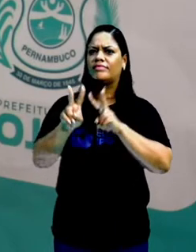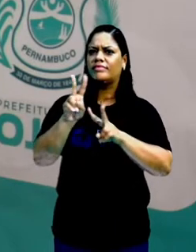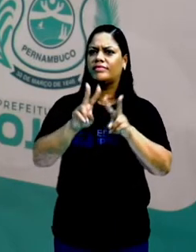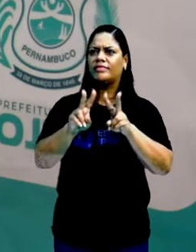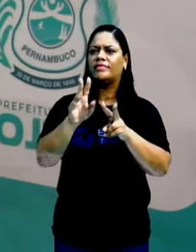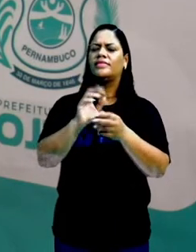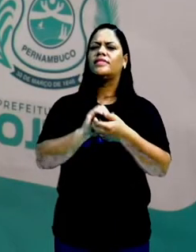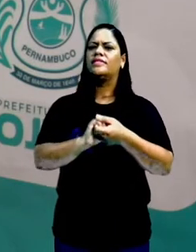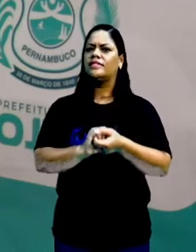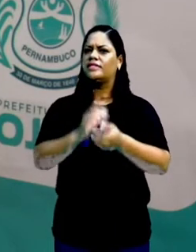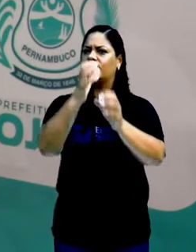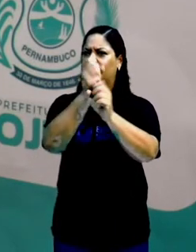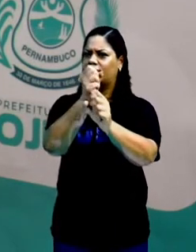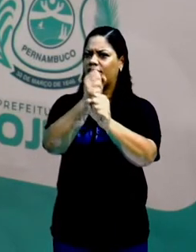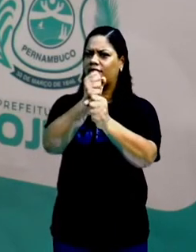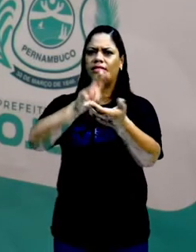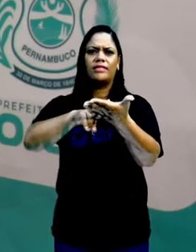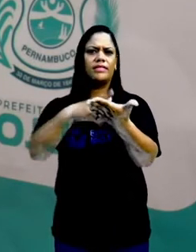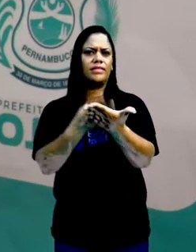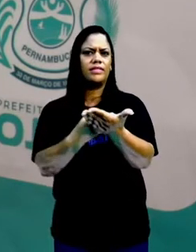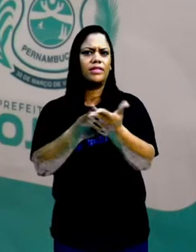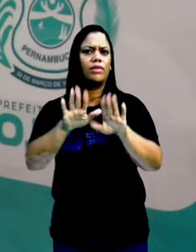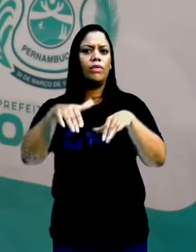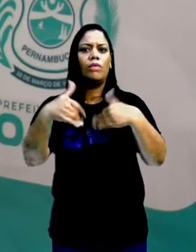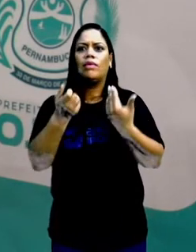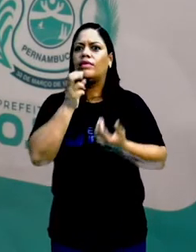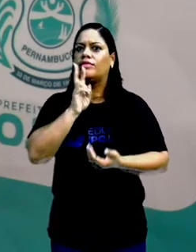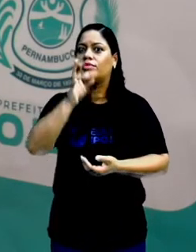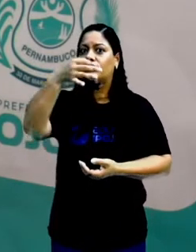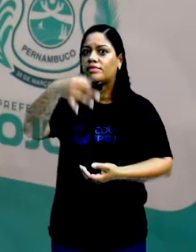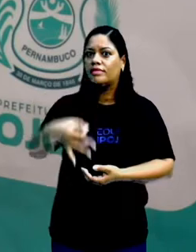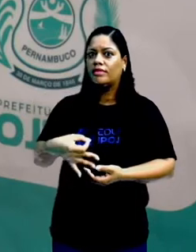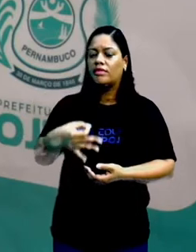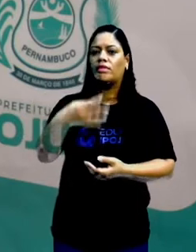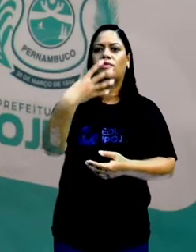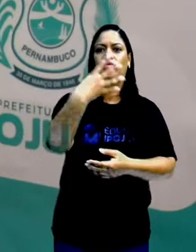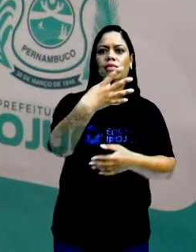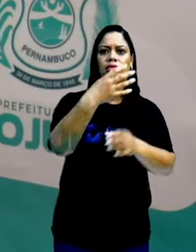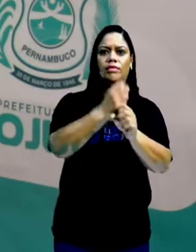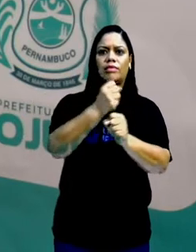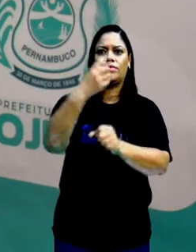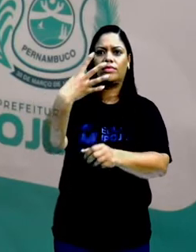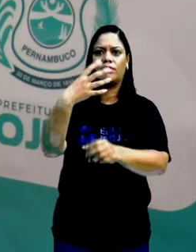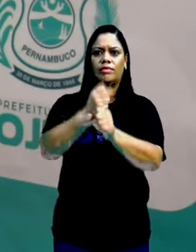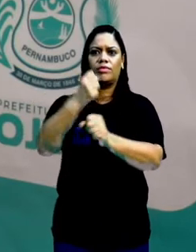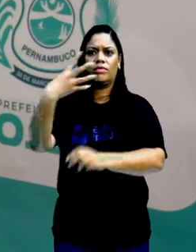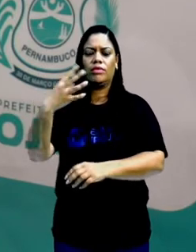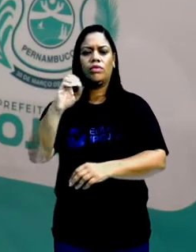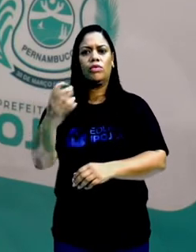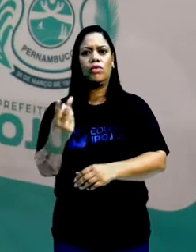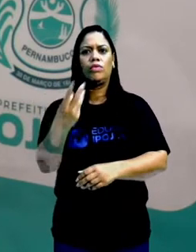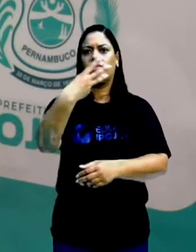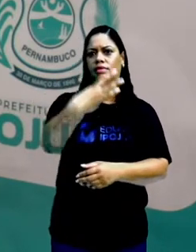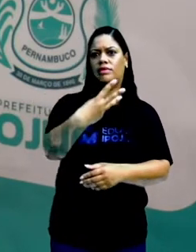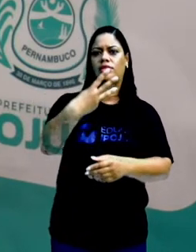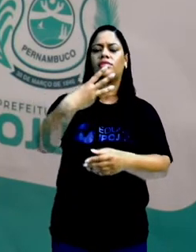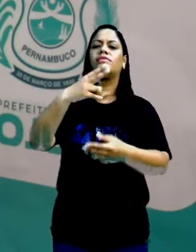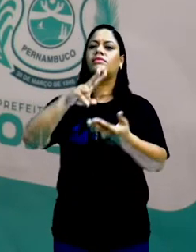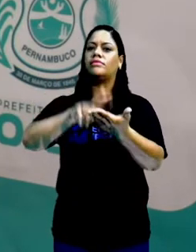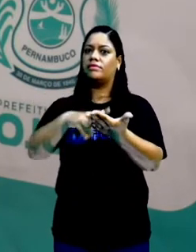na multiplicação. Quanto será o resultado? 4 mais 4 mais 4 ou 3 vezes